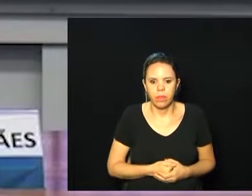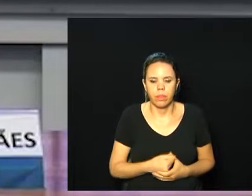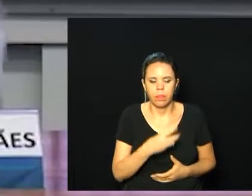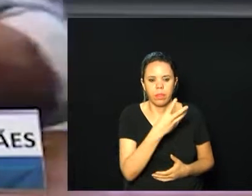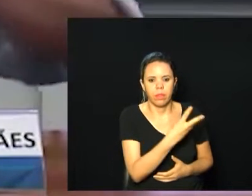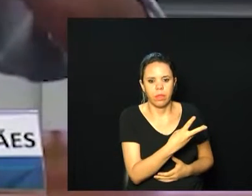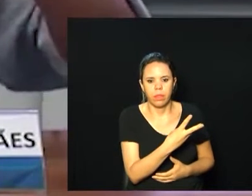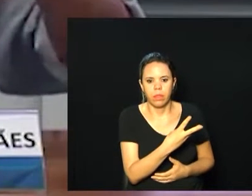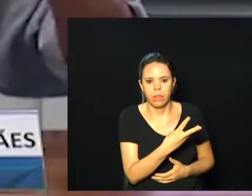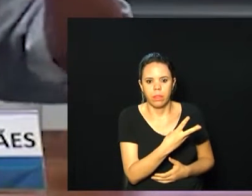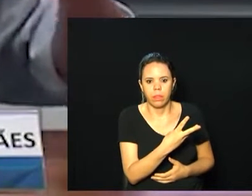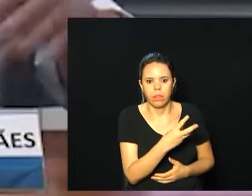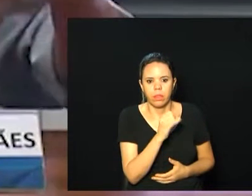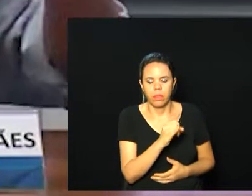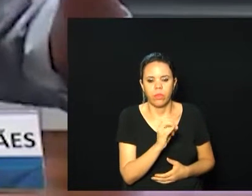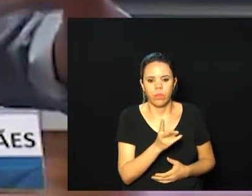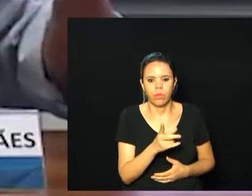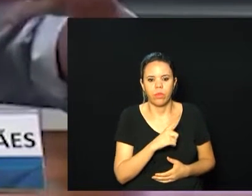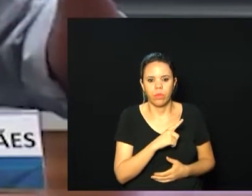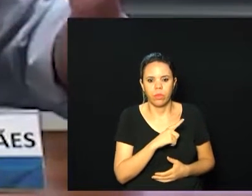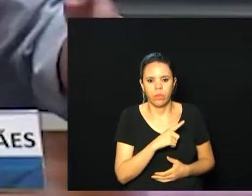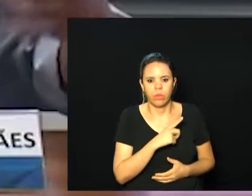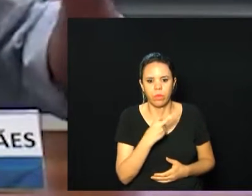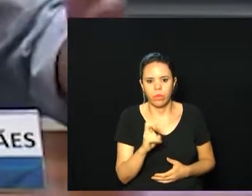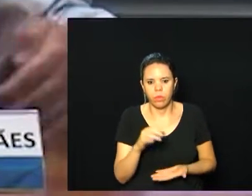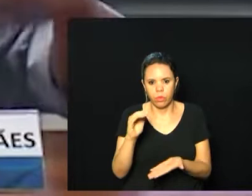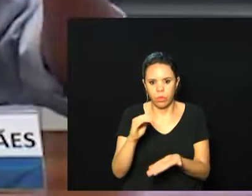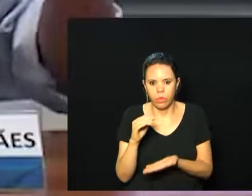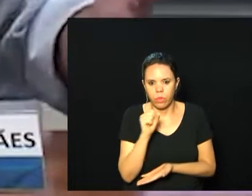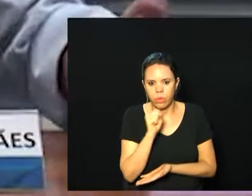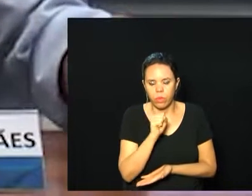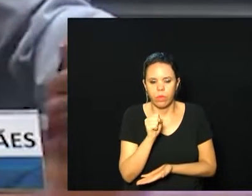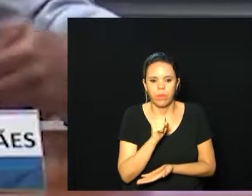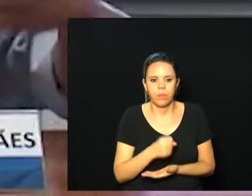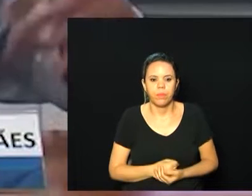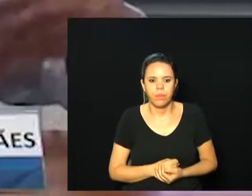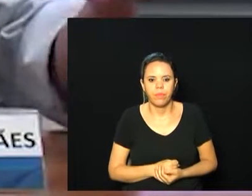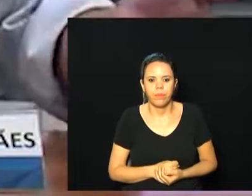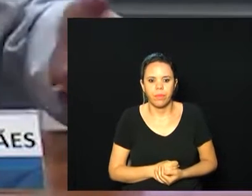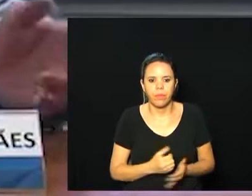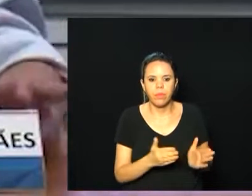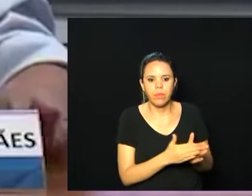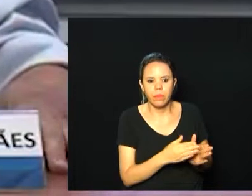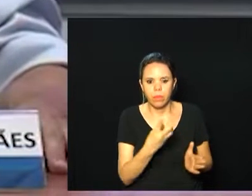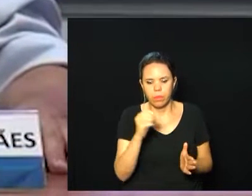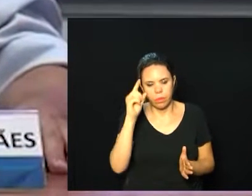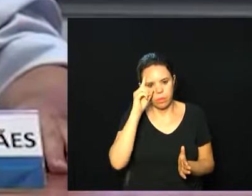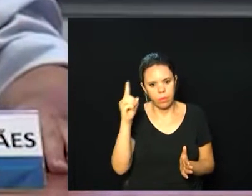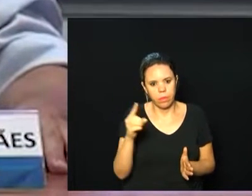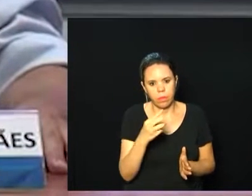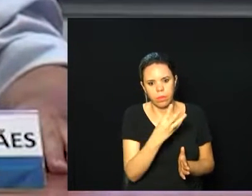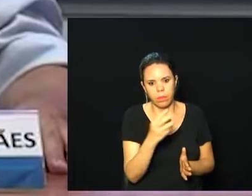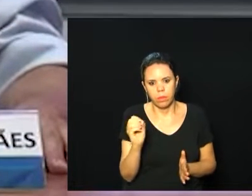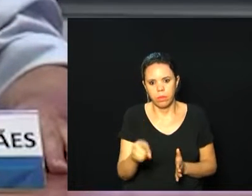300, se o consumo se mantiver na linha de 25 litros por segundo ao longo de 30 dias, em torno de R$ 300